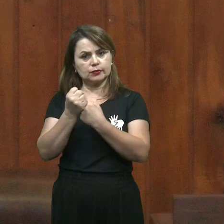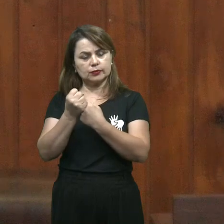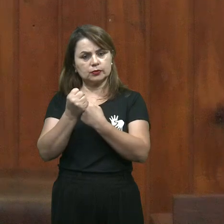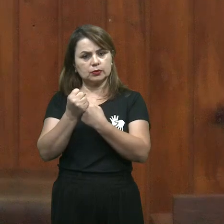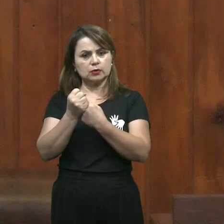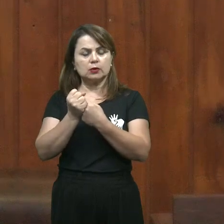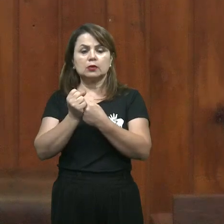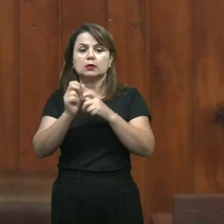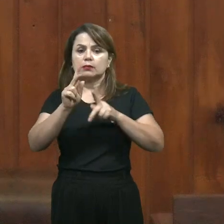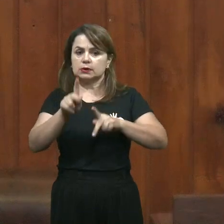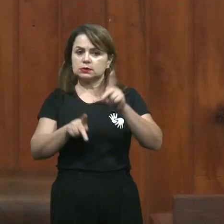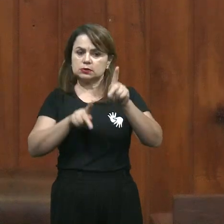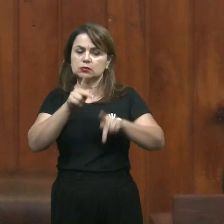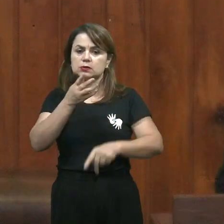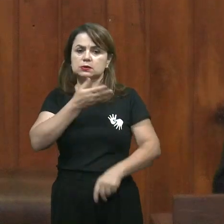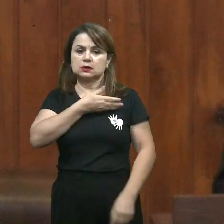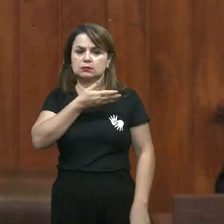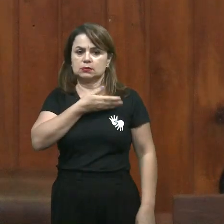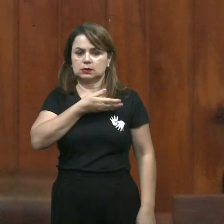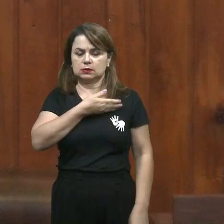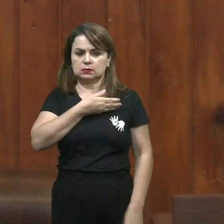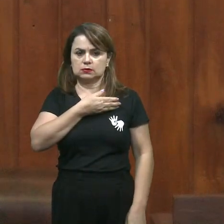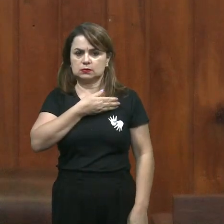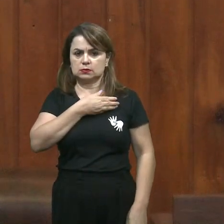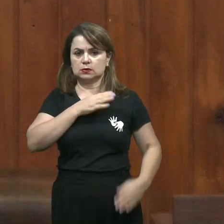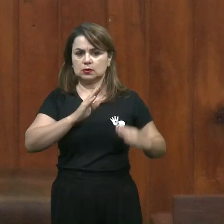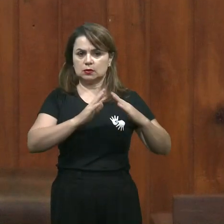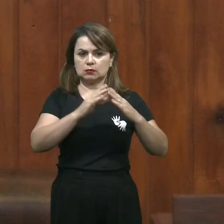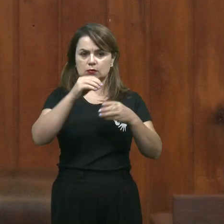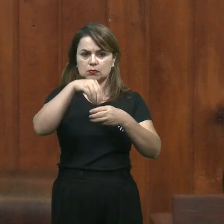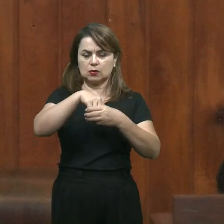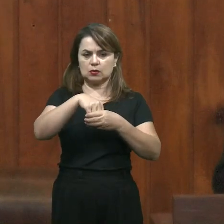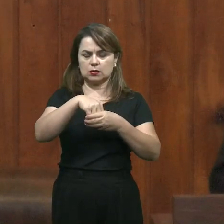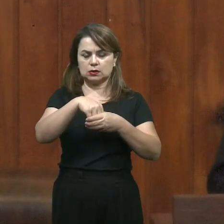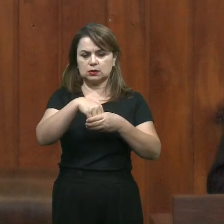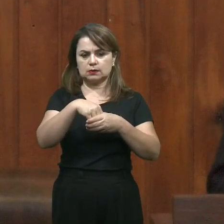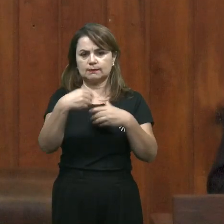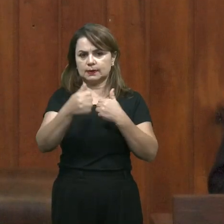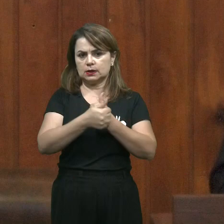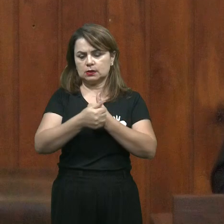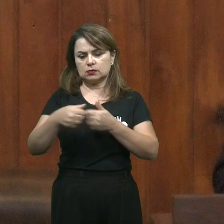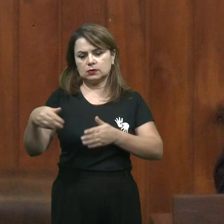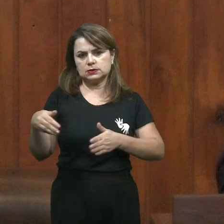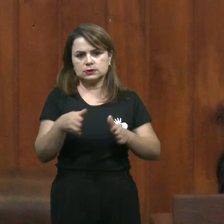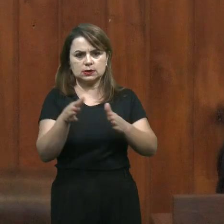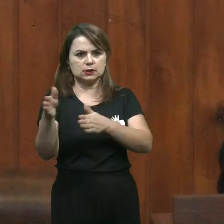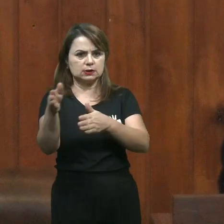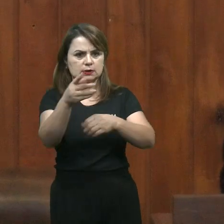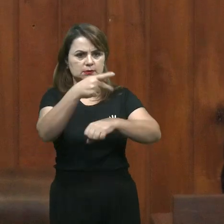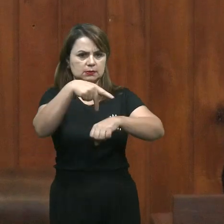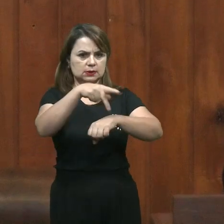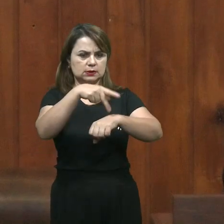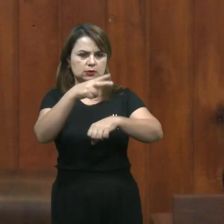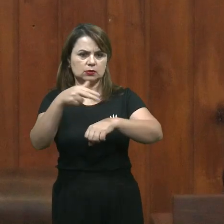companheiros e amigos que temos ali, moradores no entorno, na estrada que liga ali o Distrito de Padre Nóbrega,